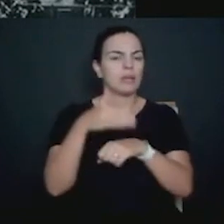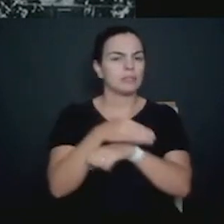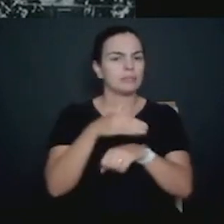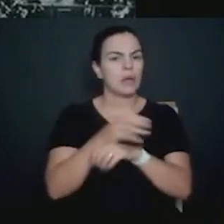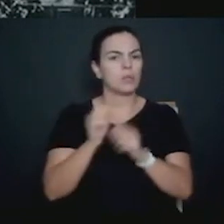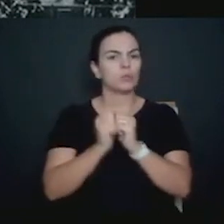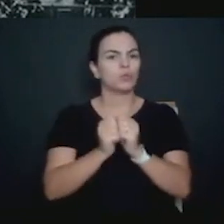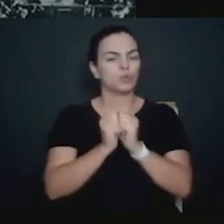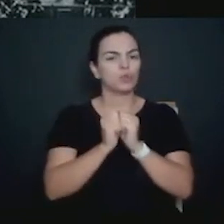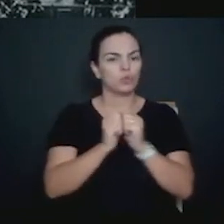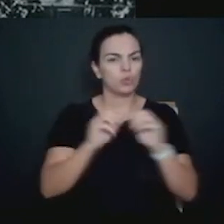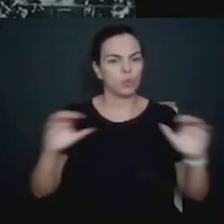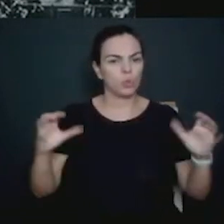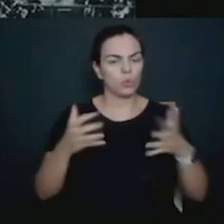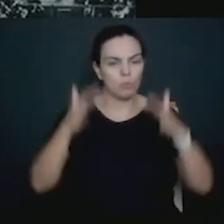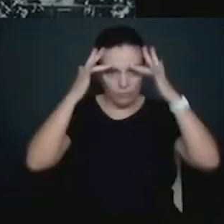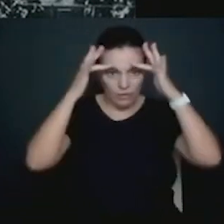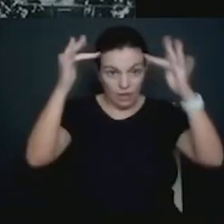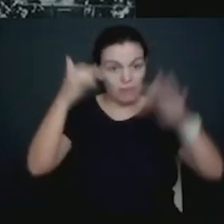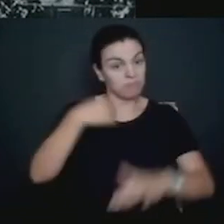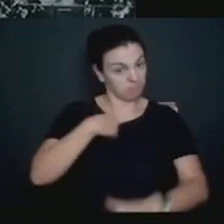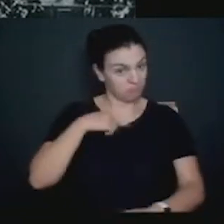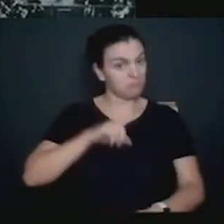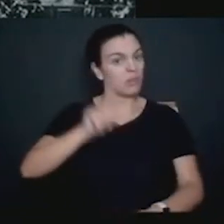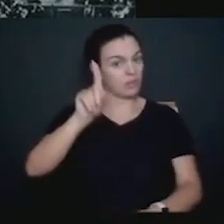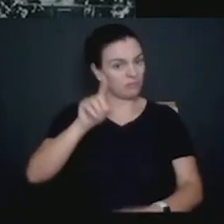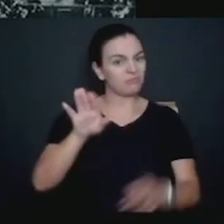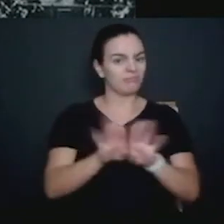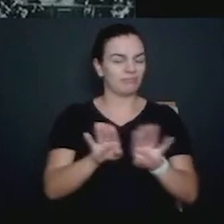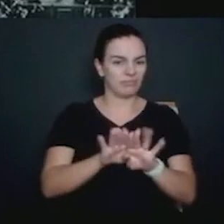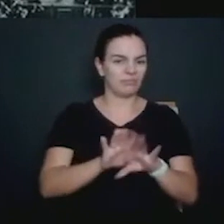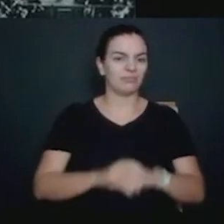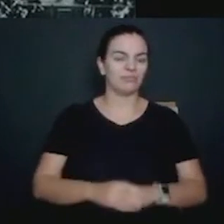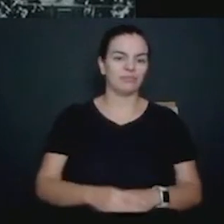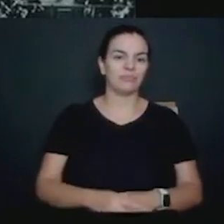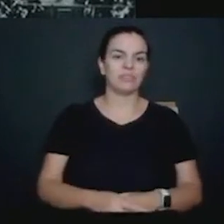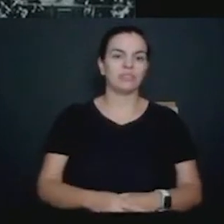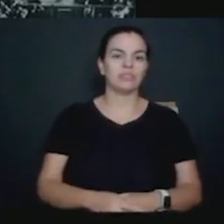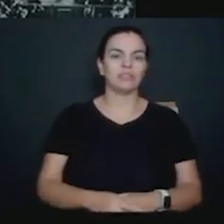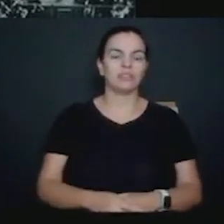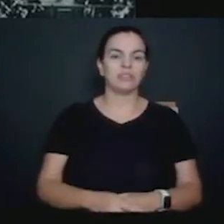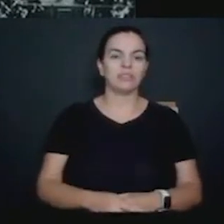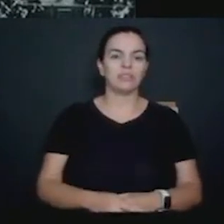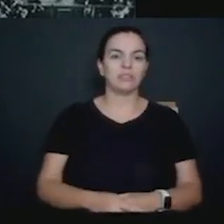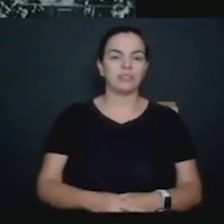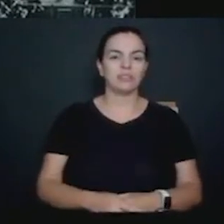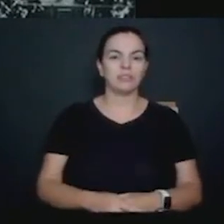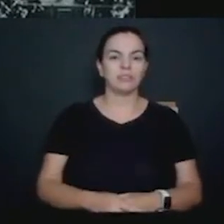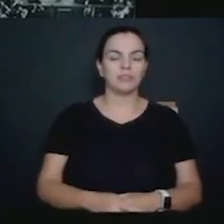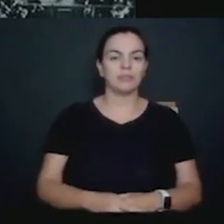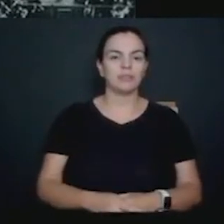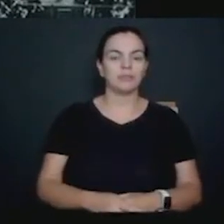fiéis e eu é provável que tenha sido a maior peregrinação do